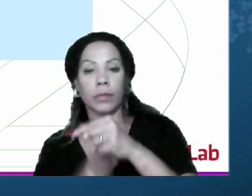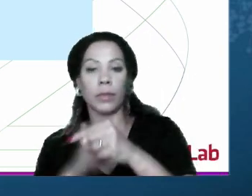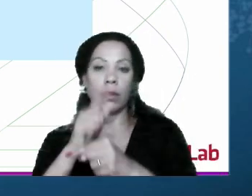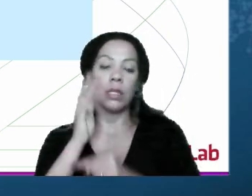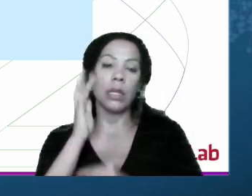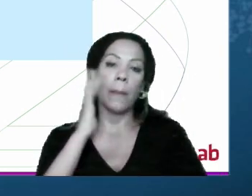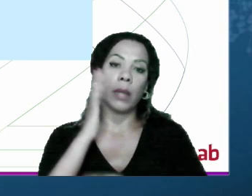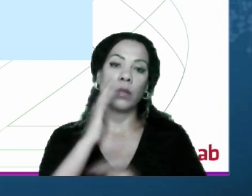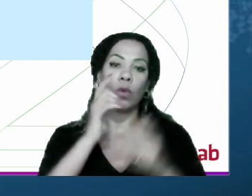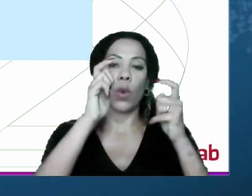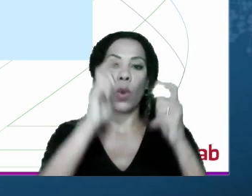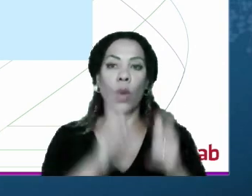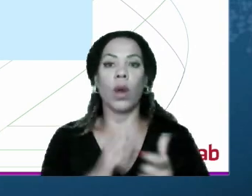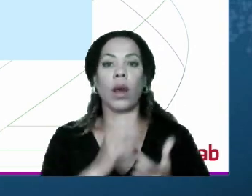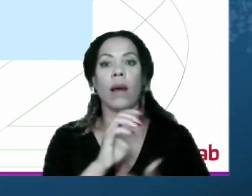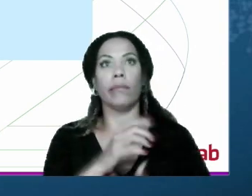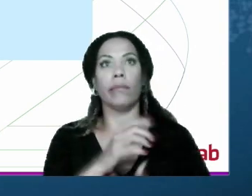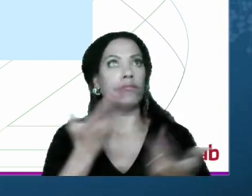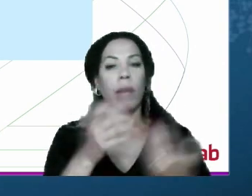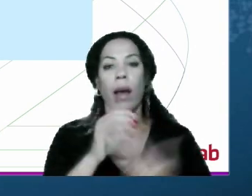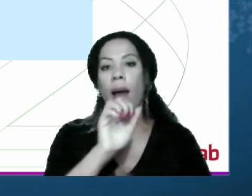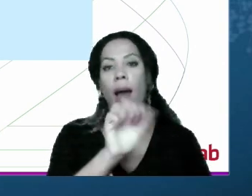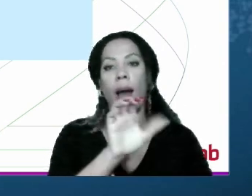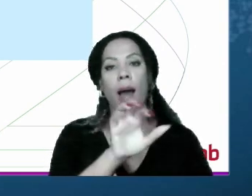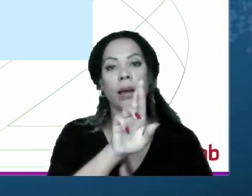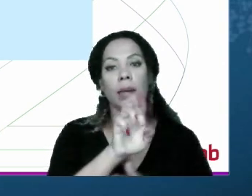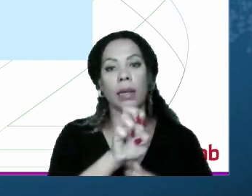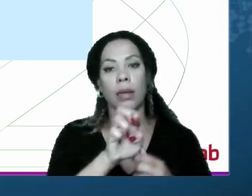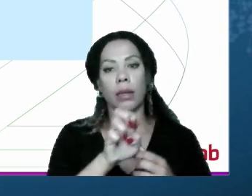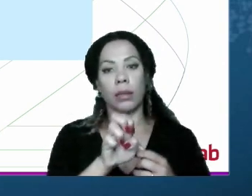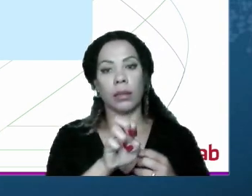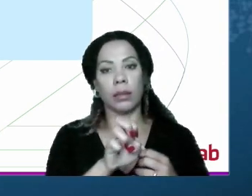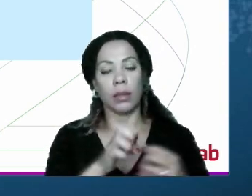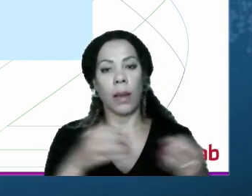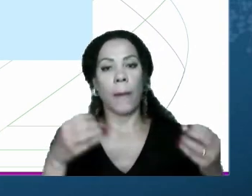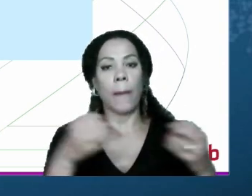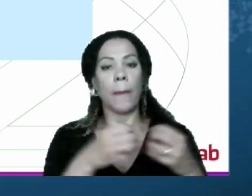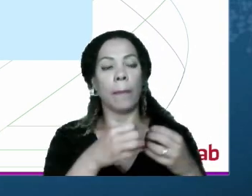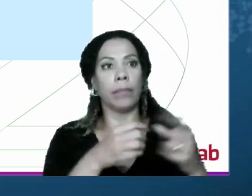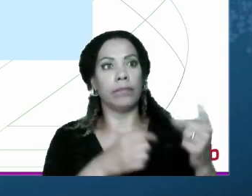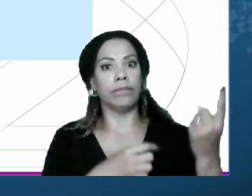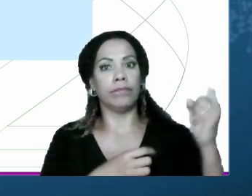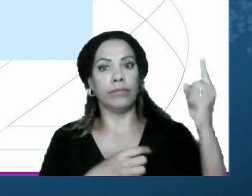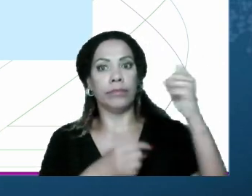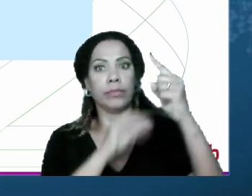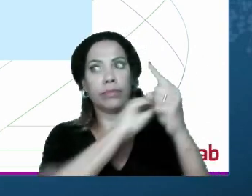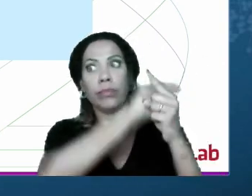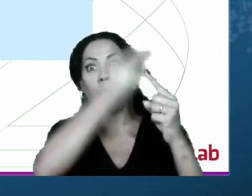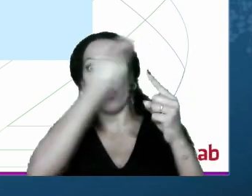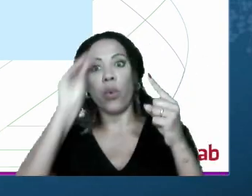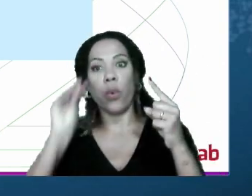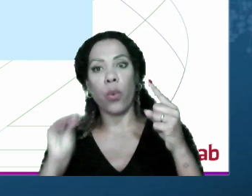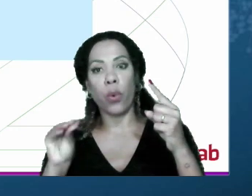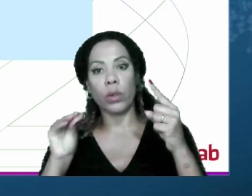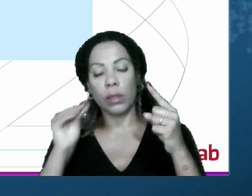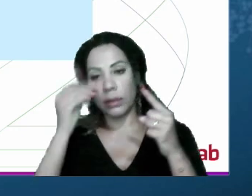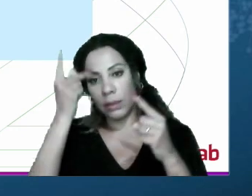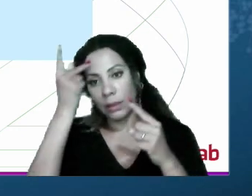na fronteira com a Bolívia, e a sua família desse paciente se mudando para São Paulo, para o interior de São